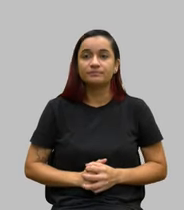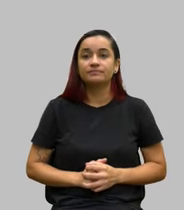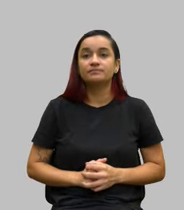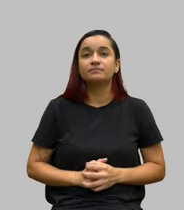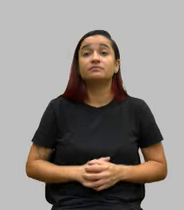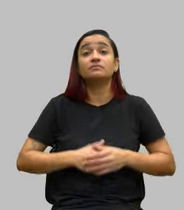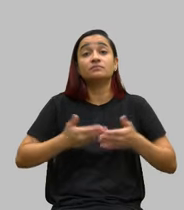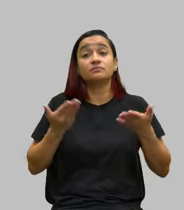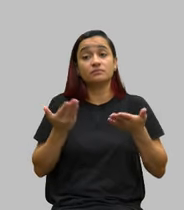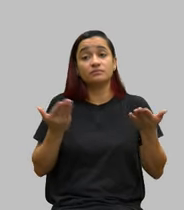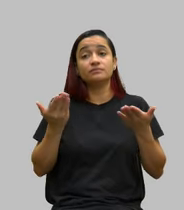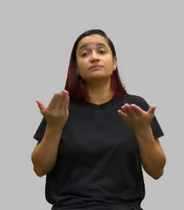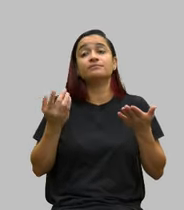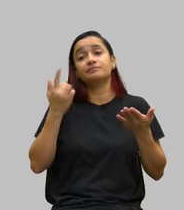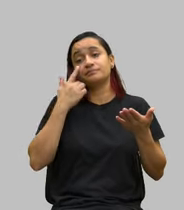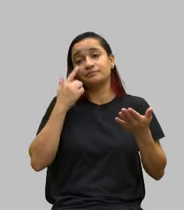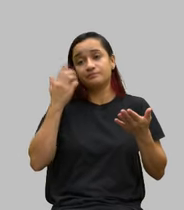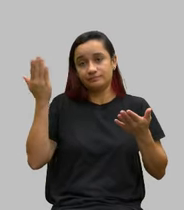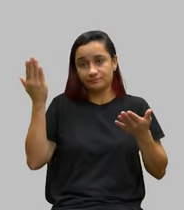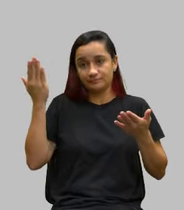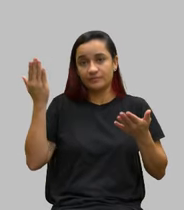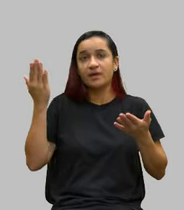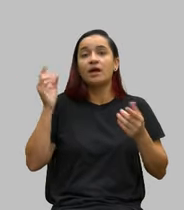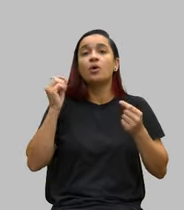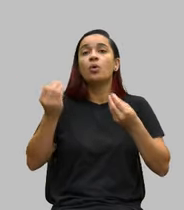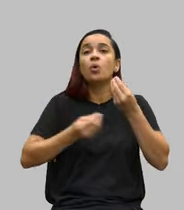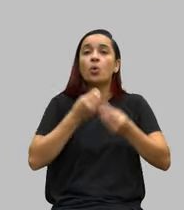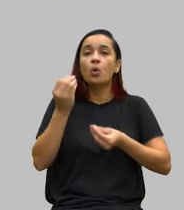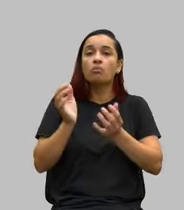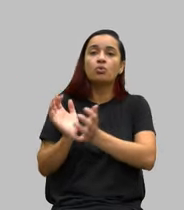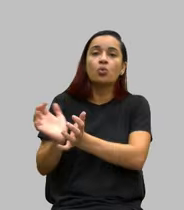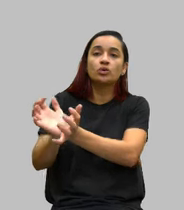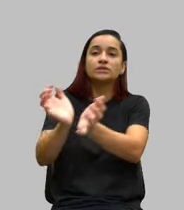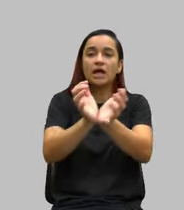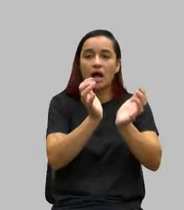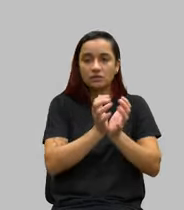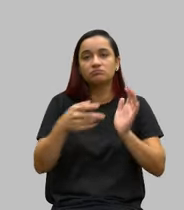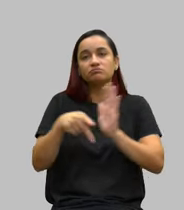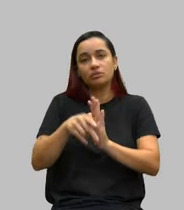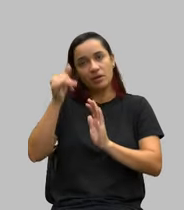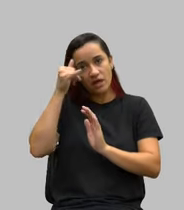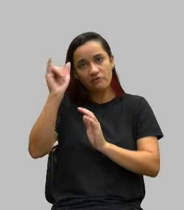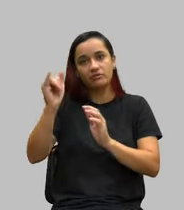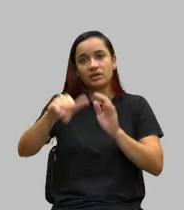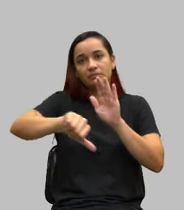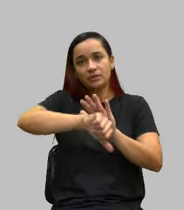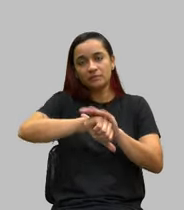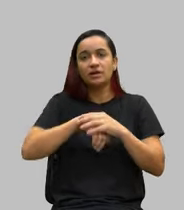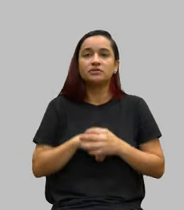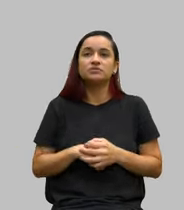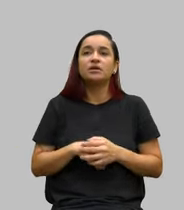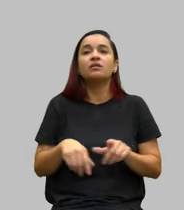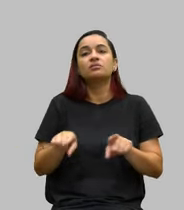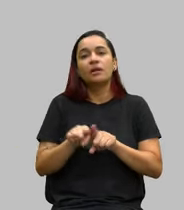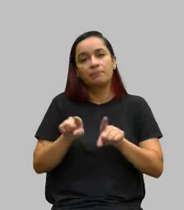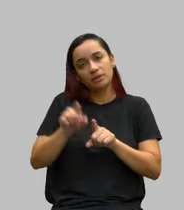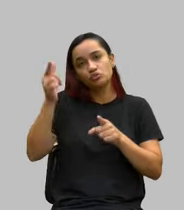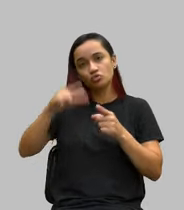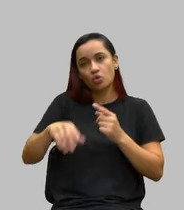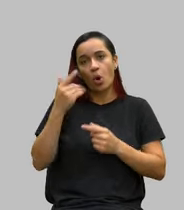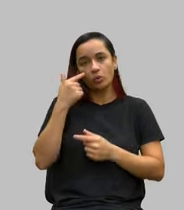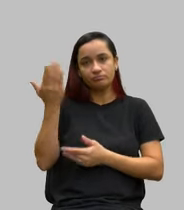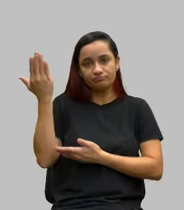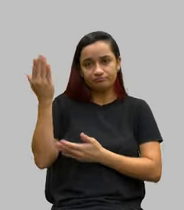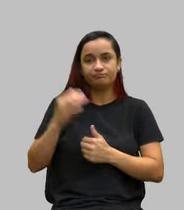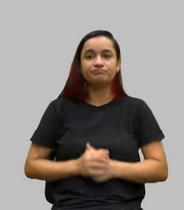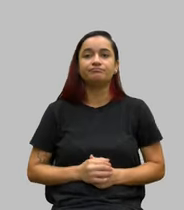aqui são as nossas unidades de prevenção à criminalidade mais um quadro também de unidade de prevenção à criminalidade e